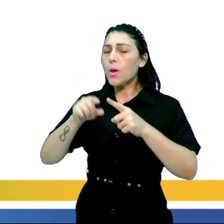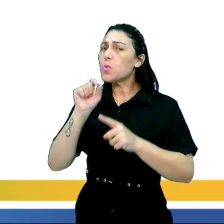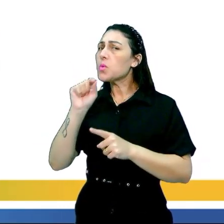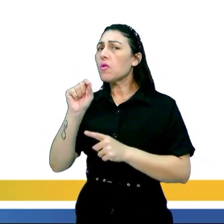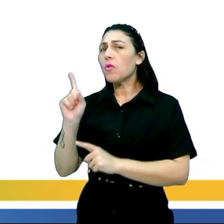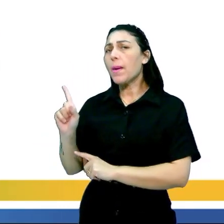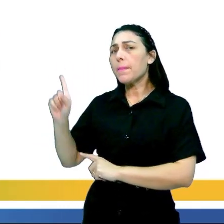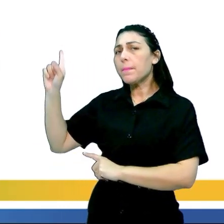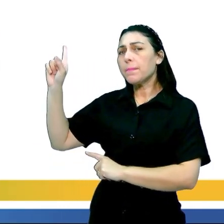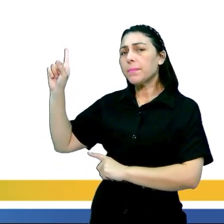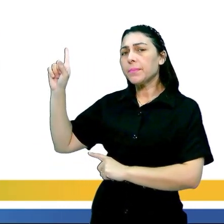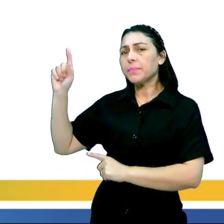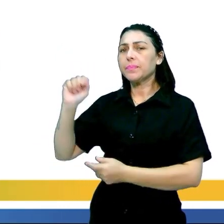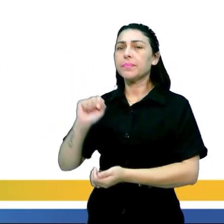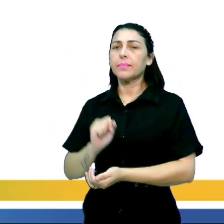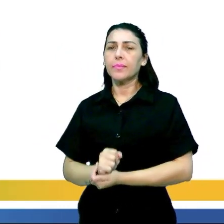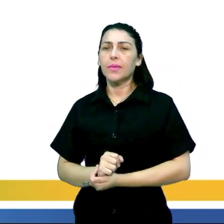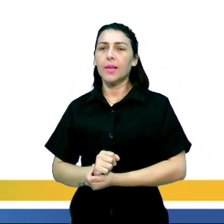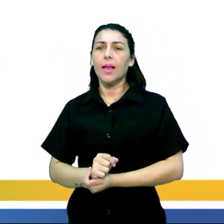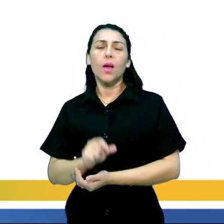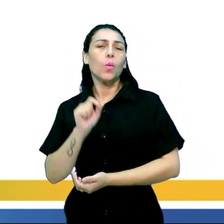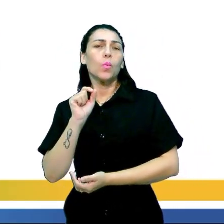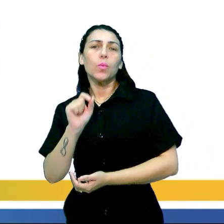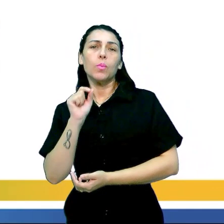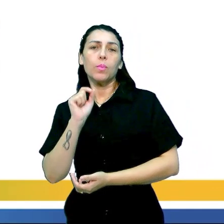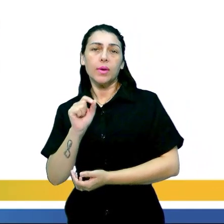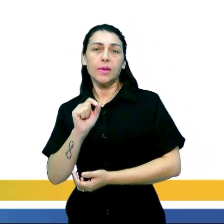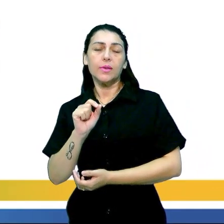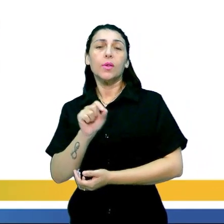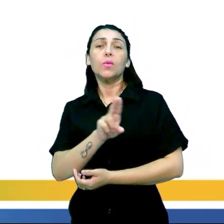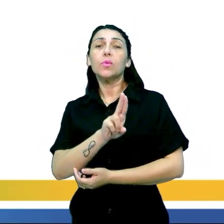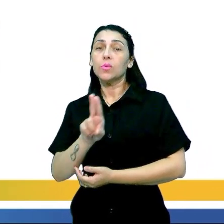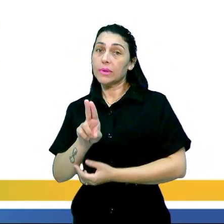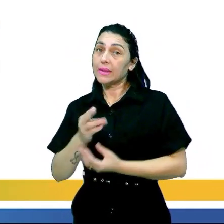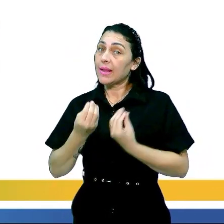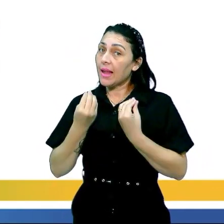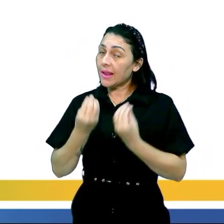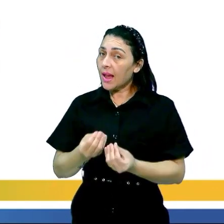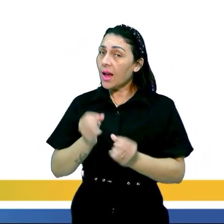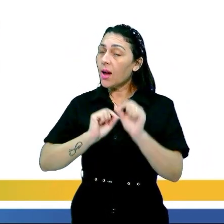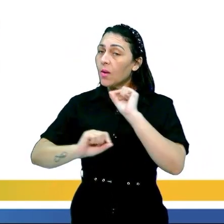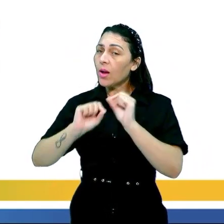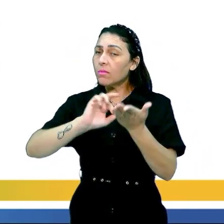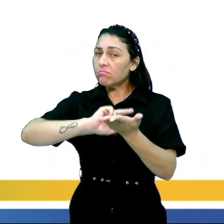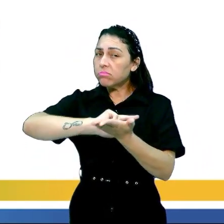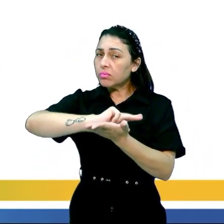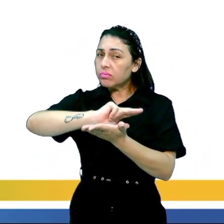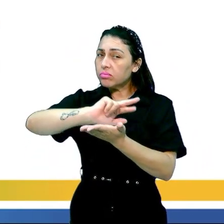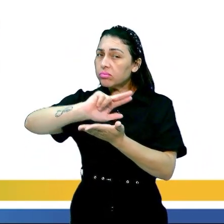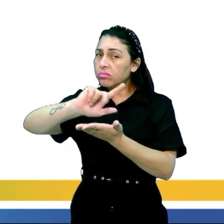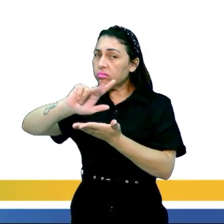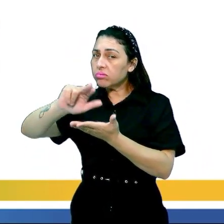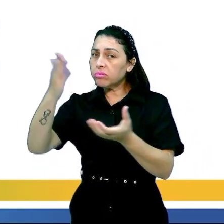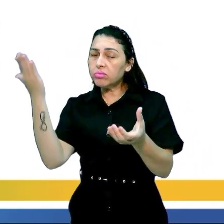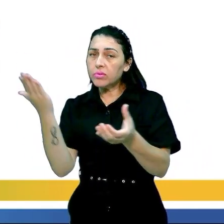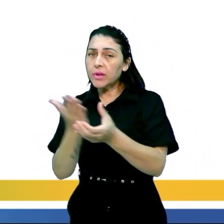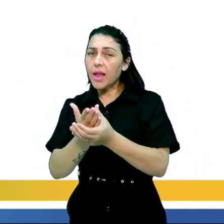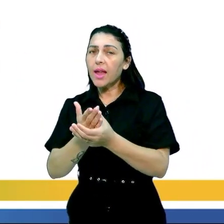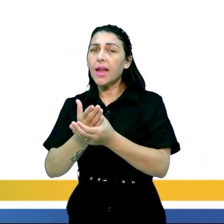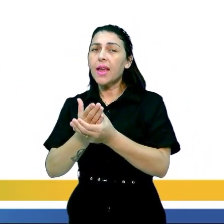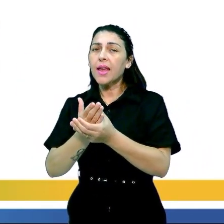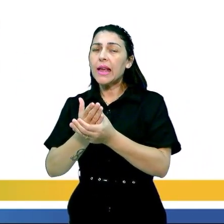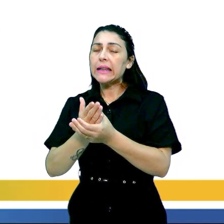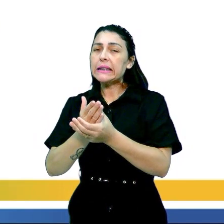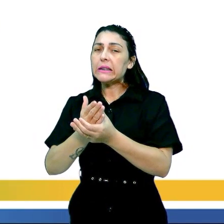a Primavera Árabe? A Primavera Árabe é uma denominação dada a uma série de protestos e